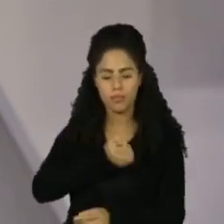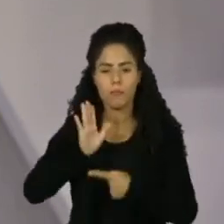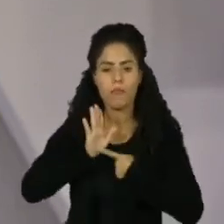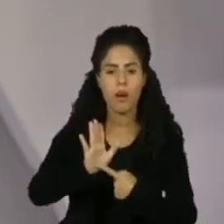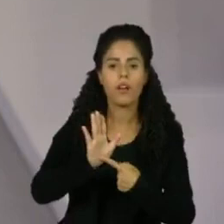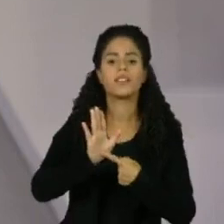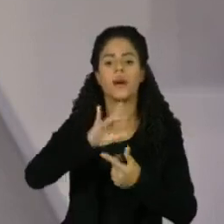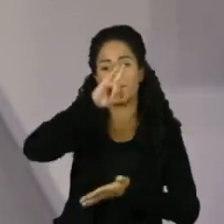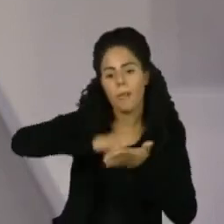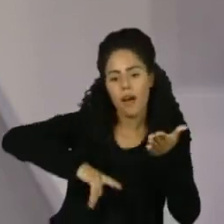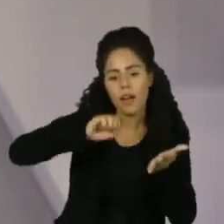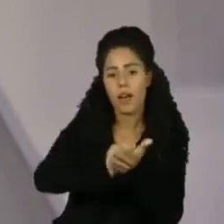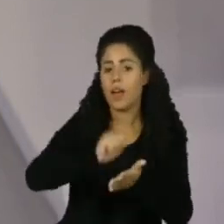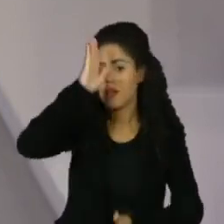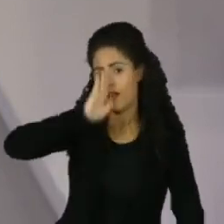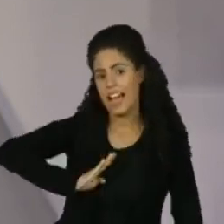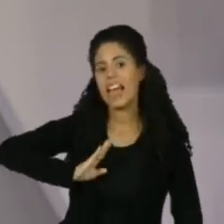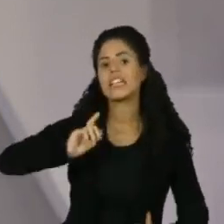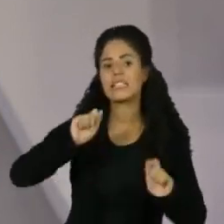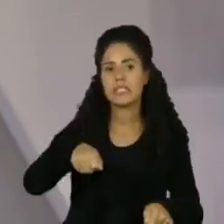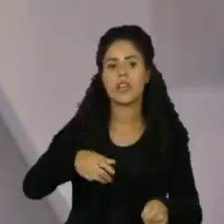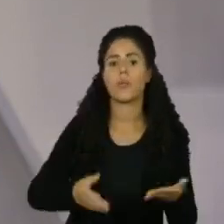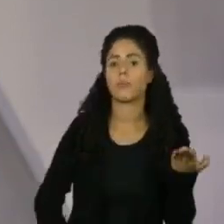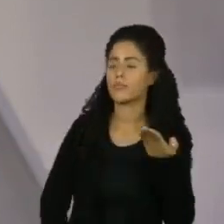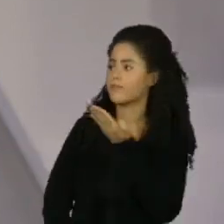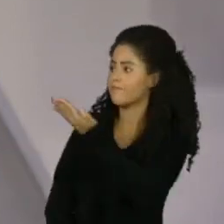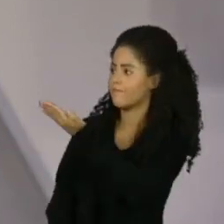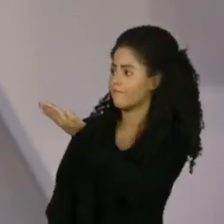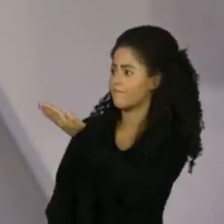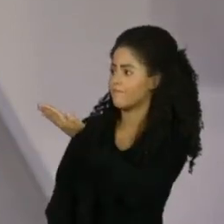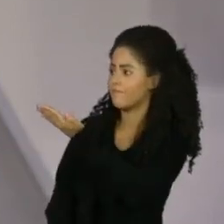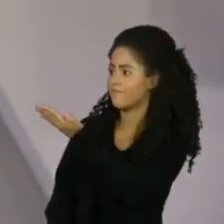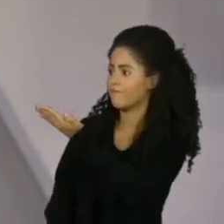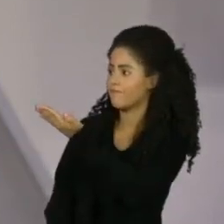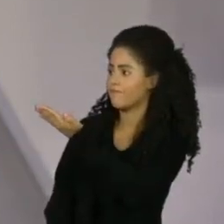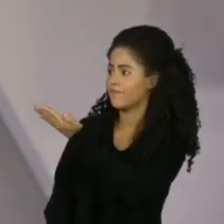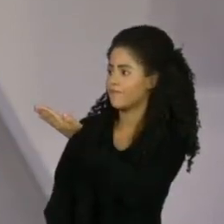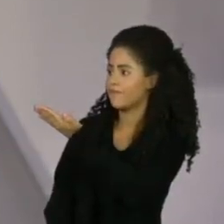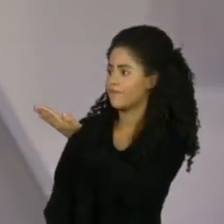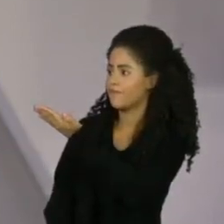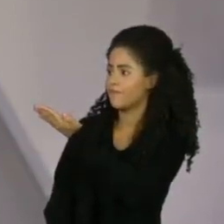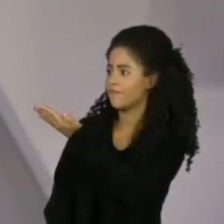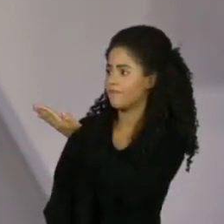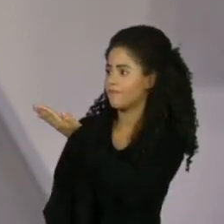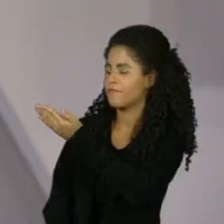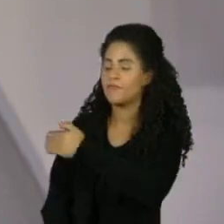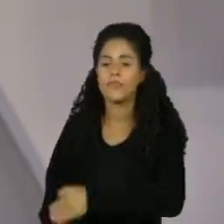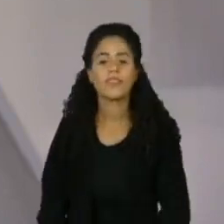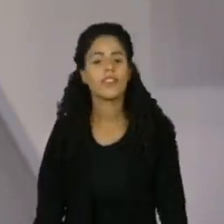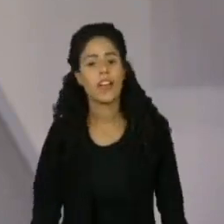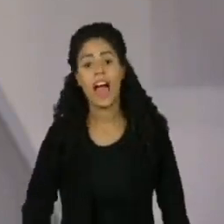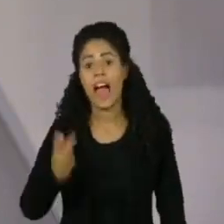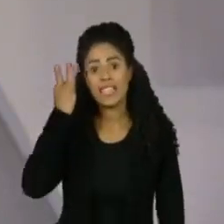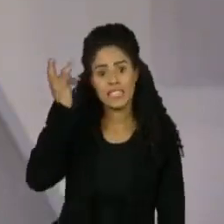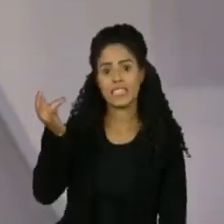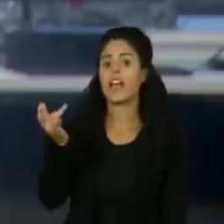suas inscrições de forma gratuita no site sisu.mec.gov. Br até